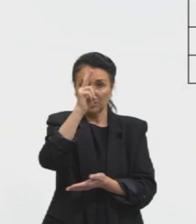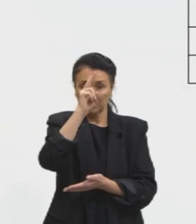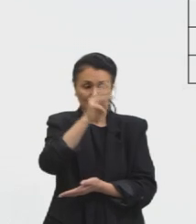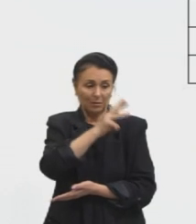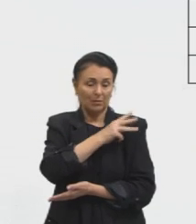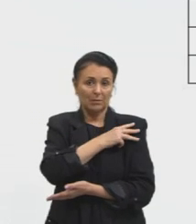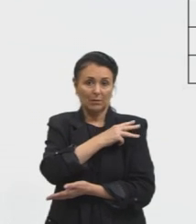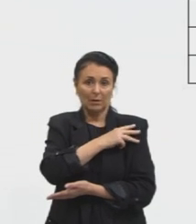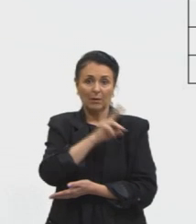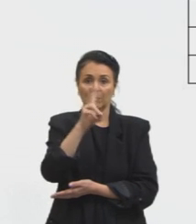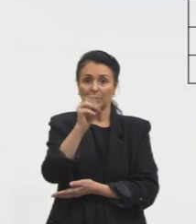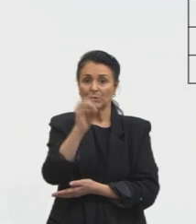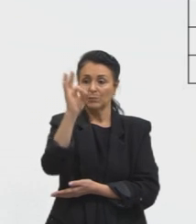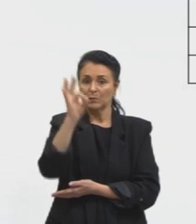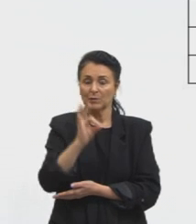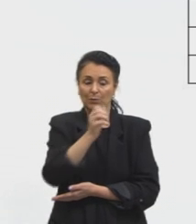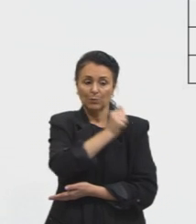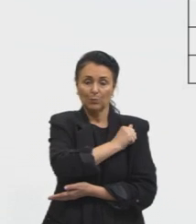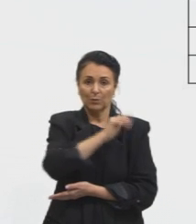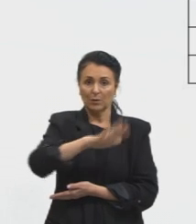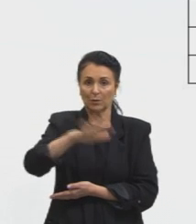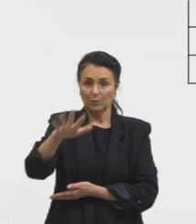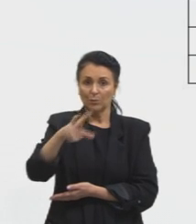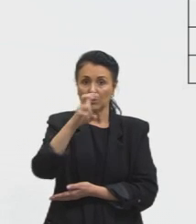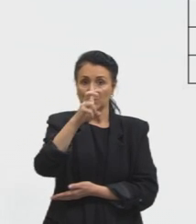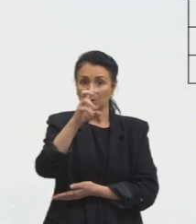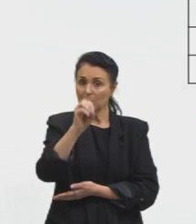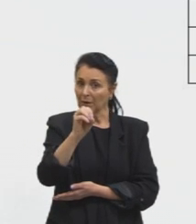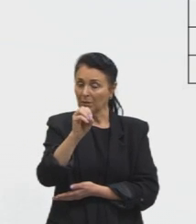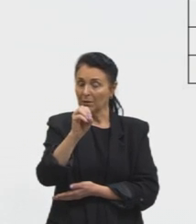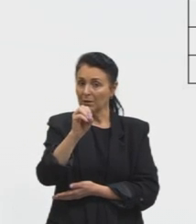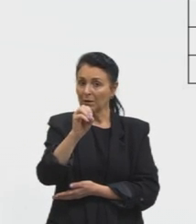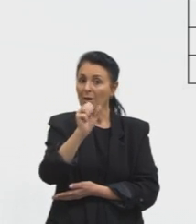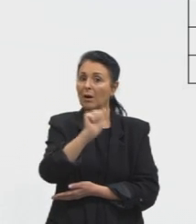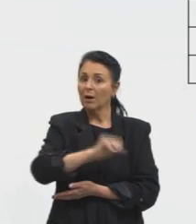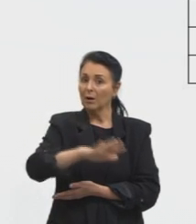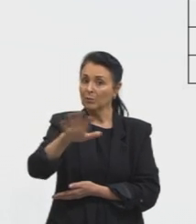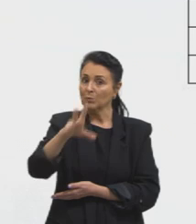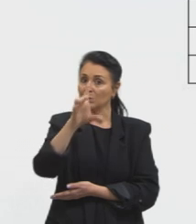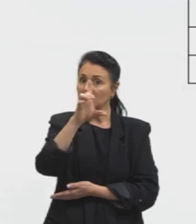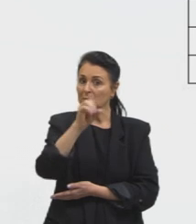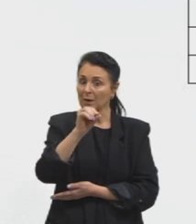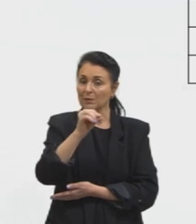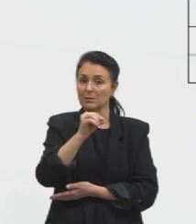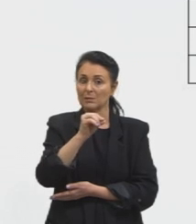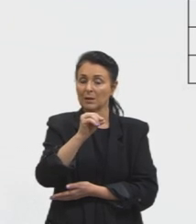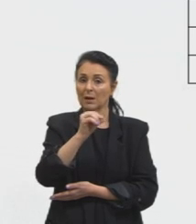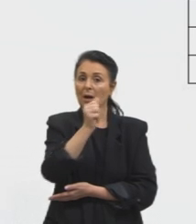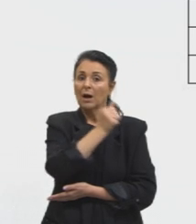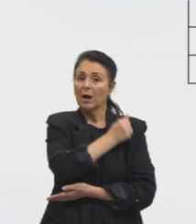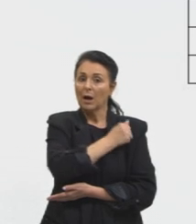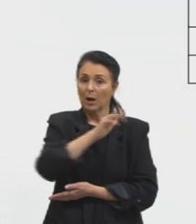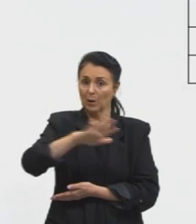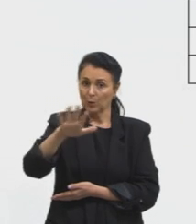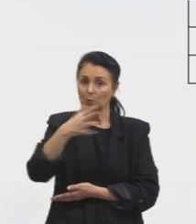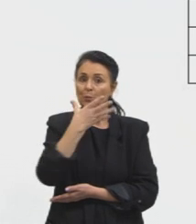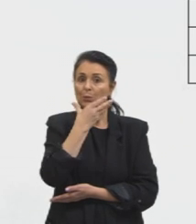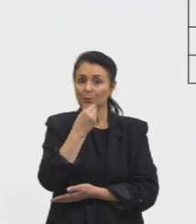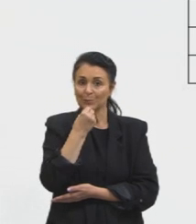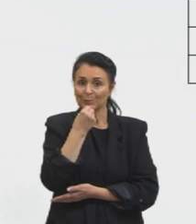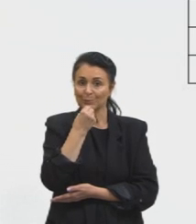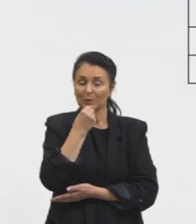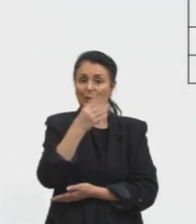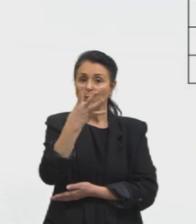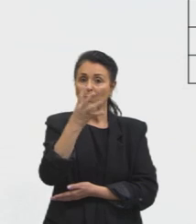série Vinte por cento dos alunos então 50 alunos sendo que 10 alunos são homens então são dez alunos